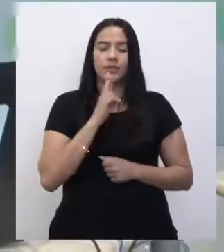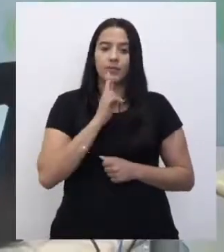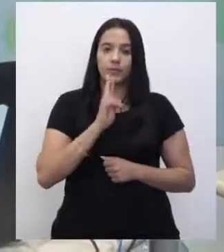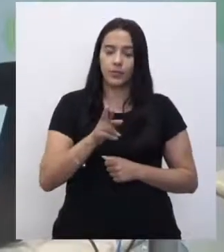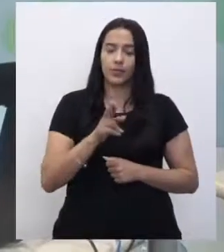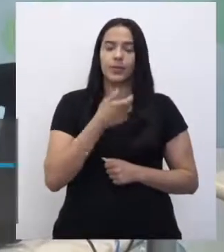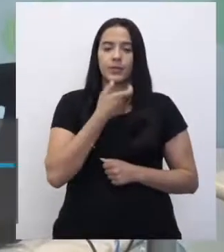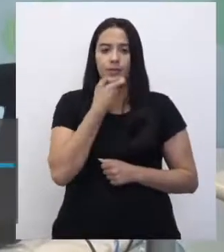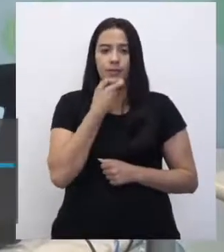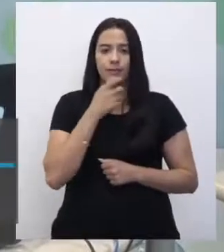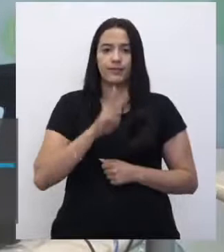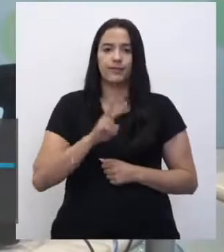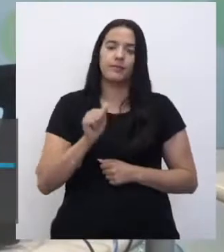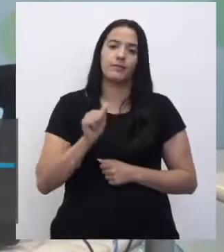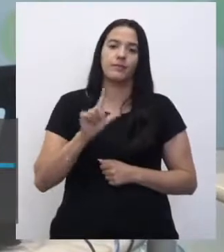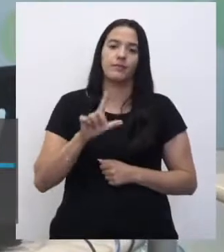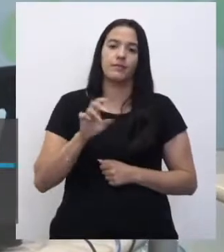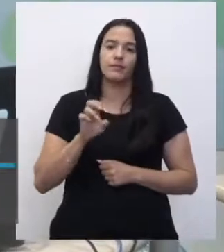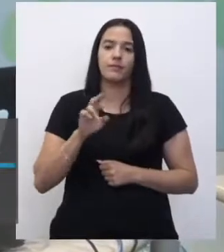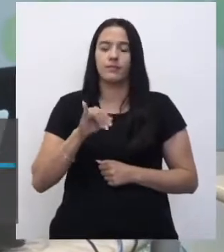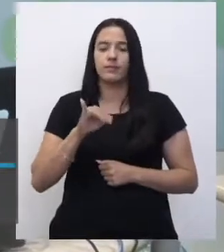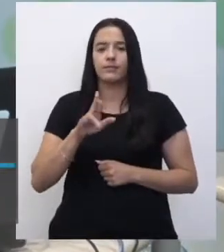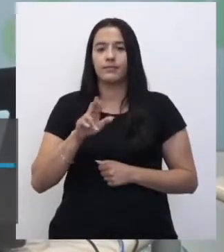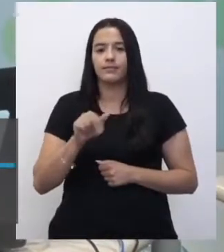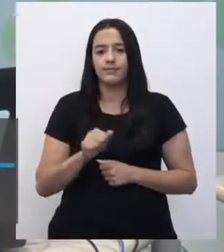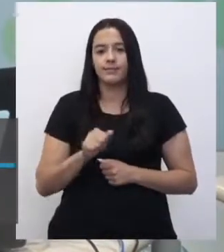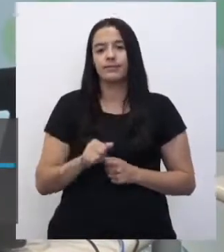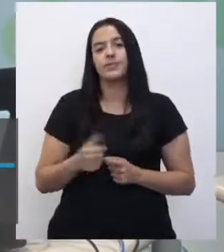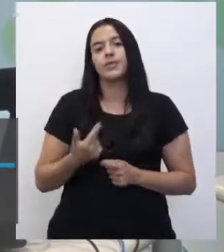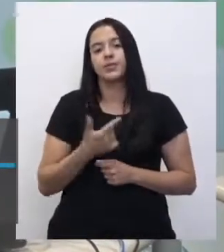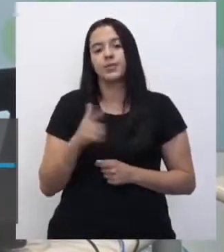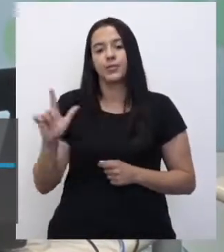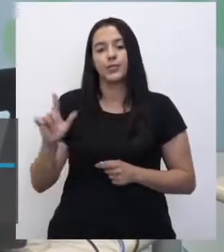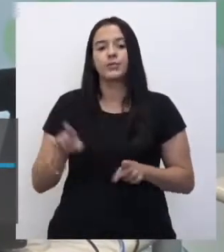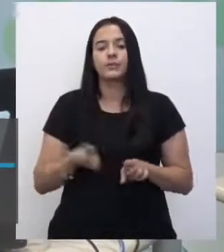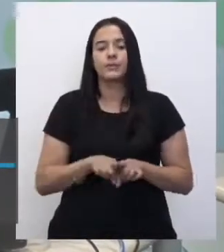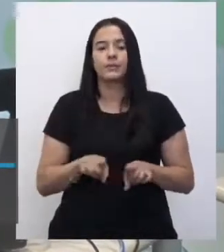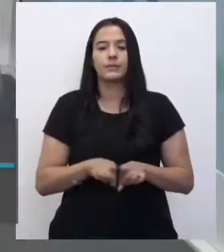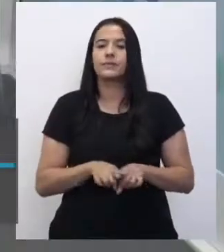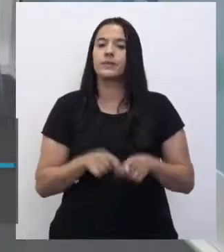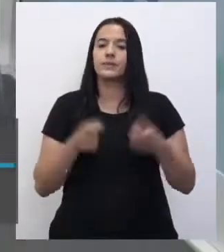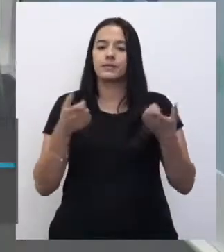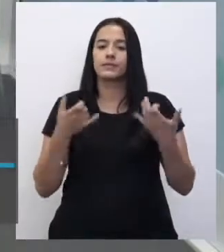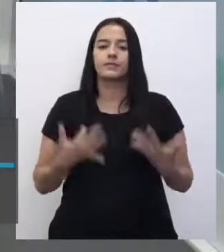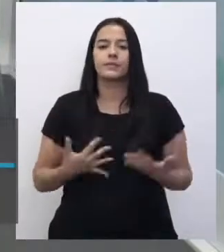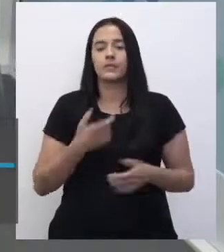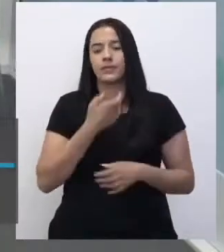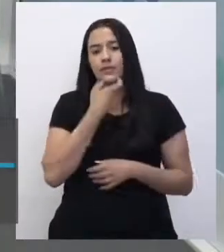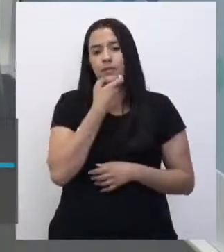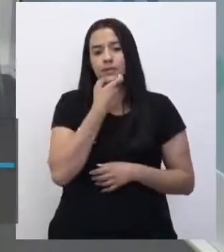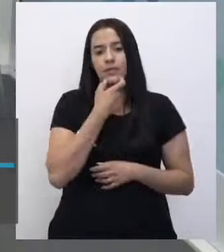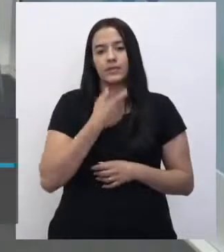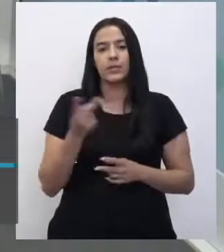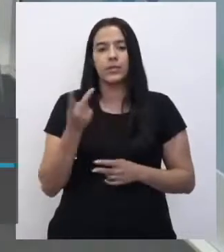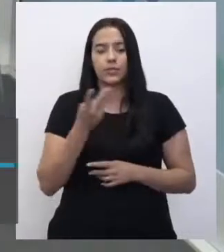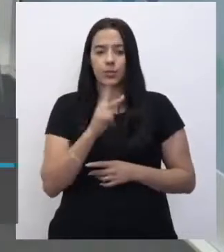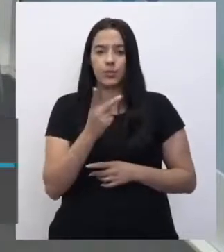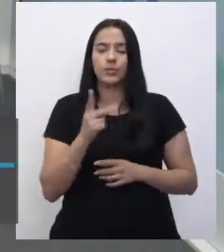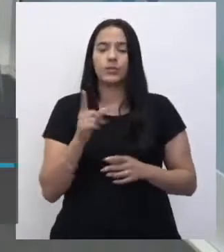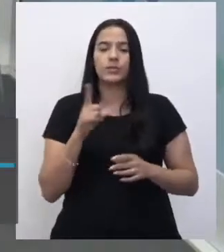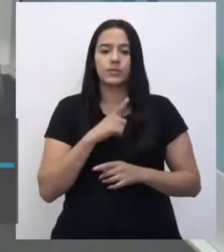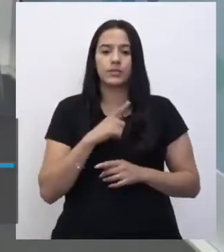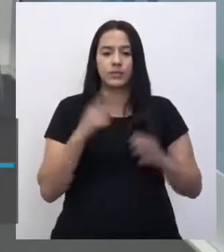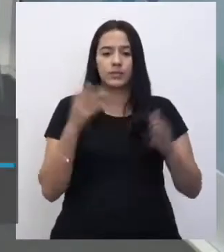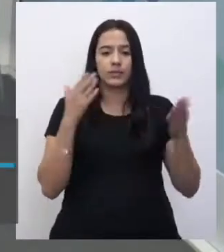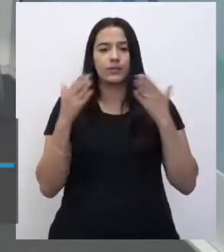is worse e more polluted than. Perfeito, são as duas formas de comparativo que a gente tem